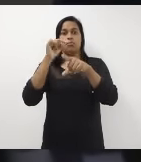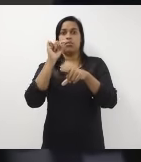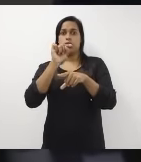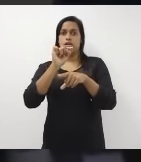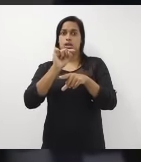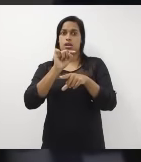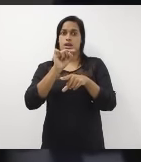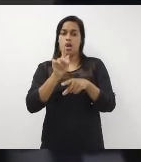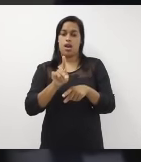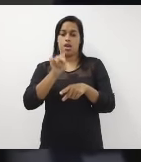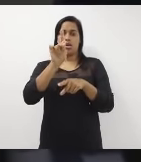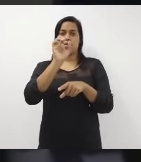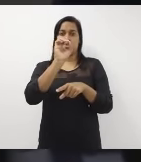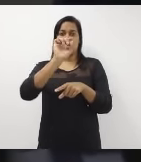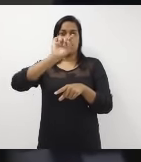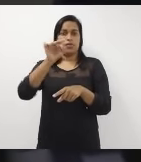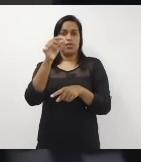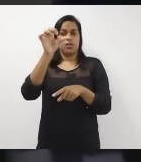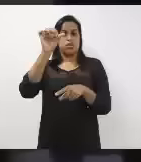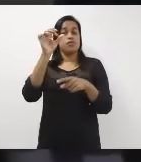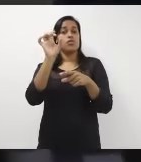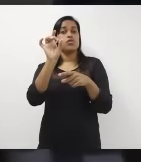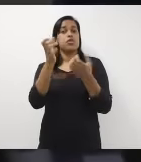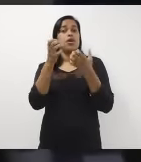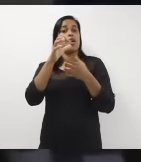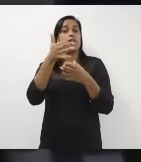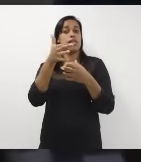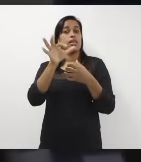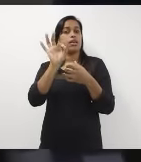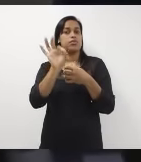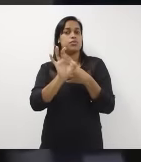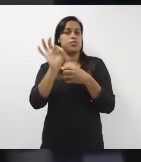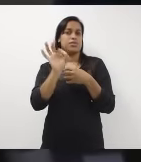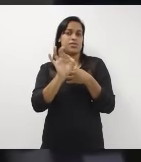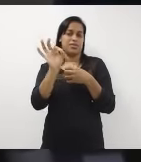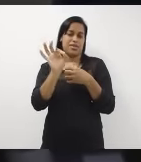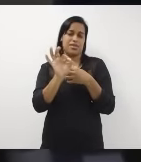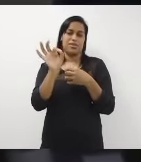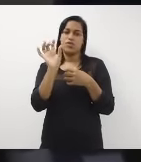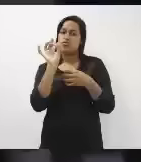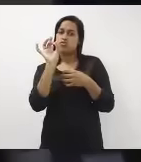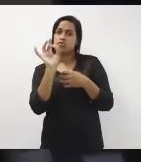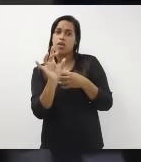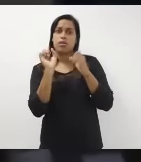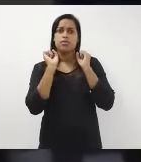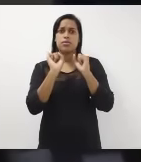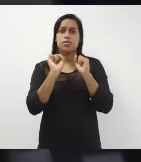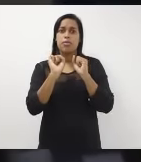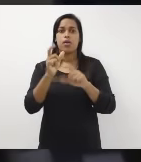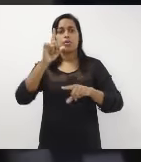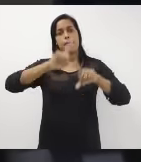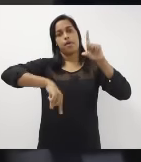ser de 0,9, porque eu só quero ter 10%, correr um risco de 10% de que possa faltar